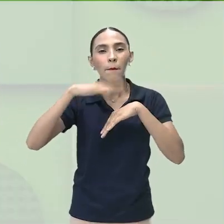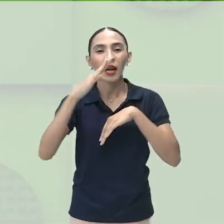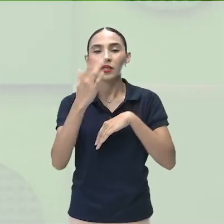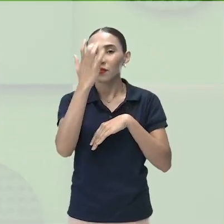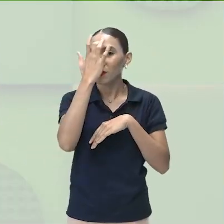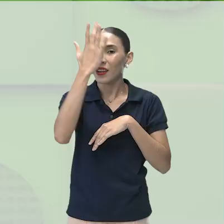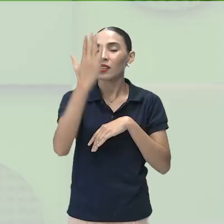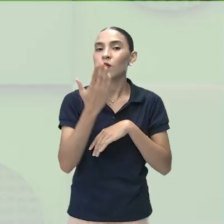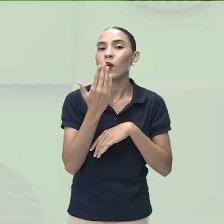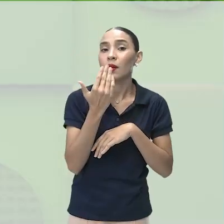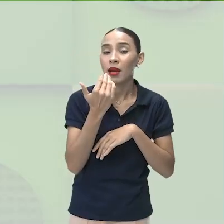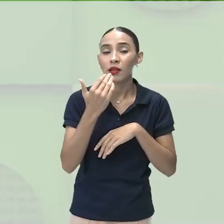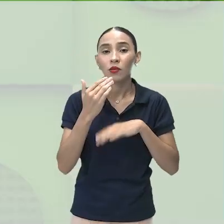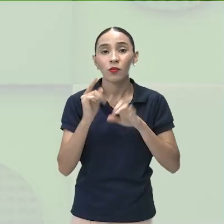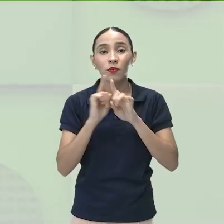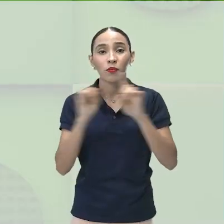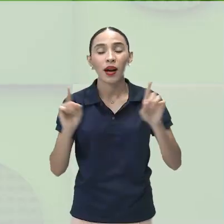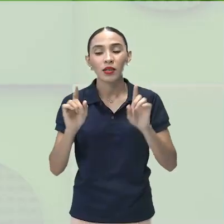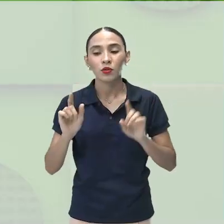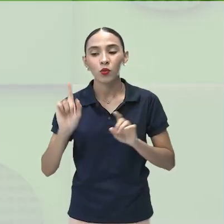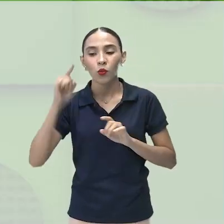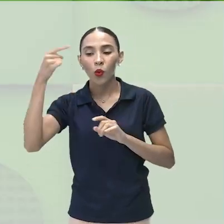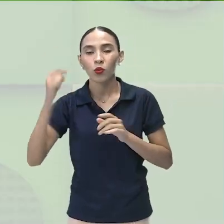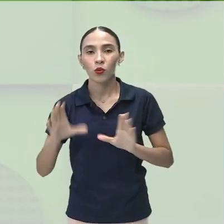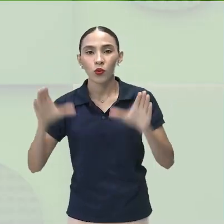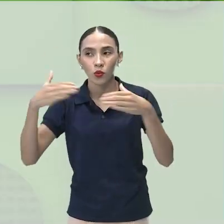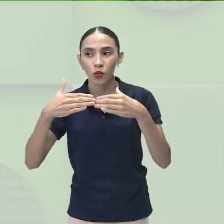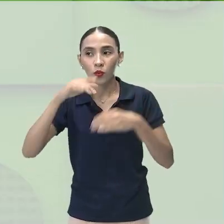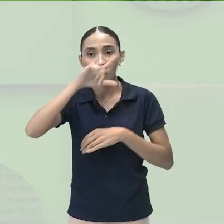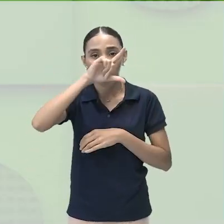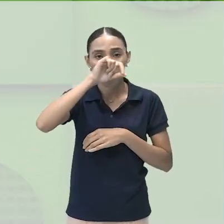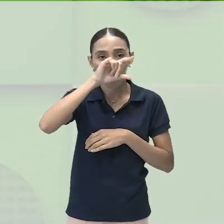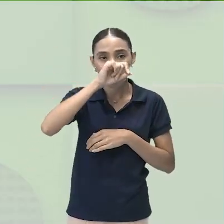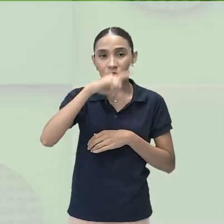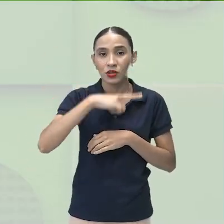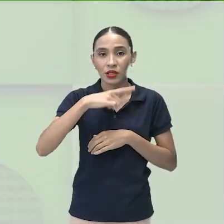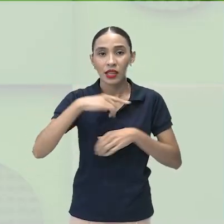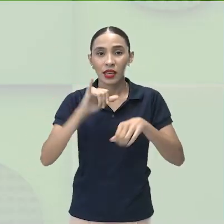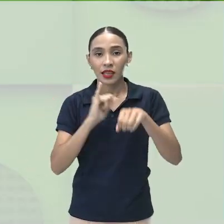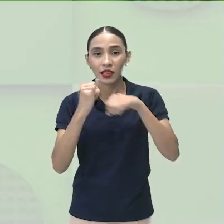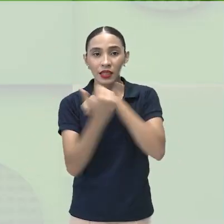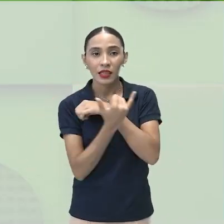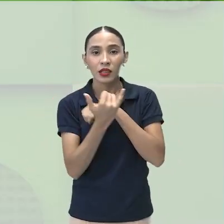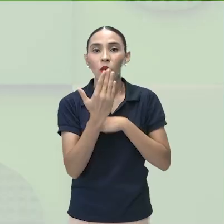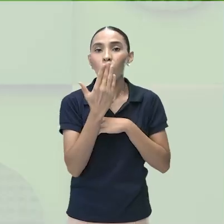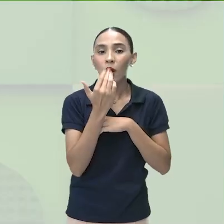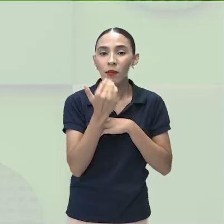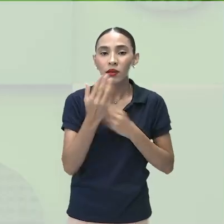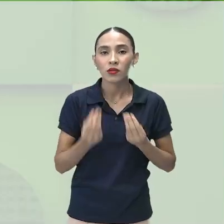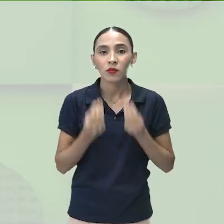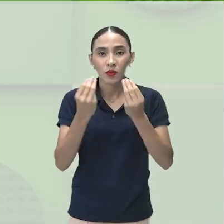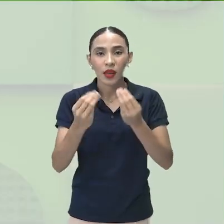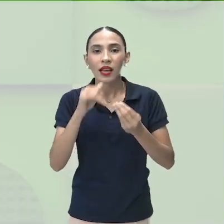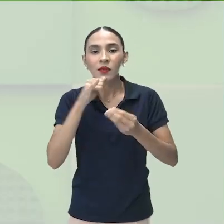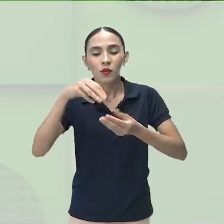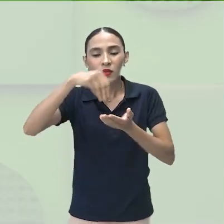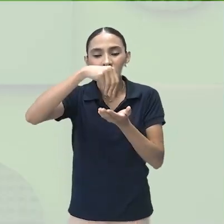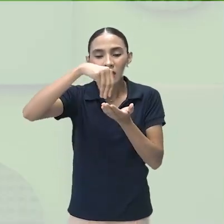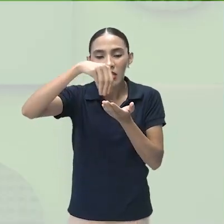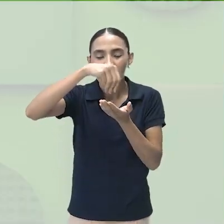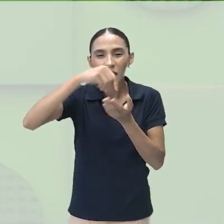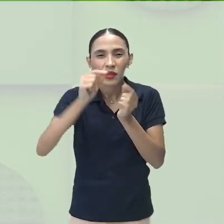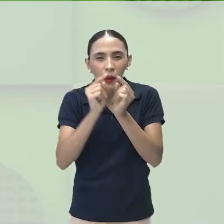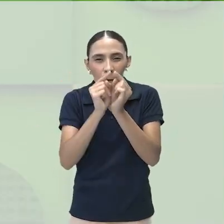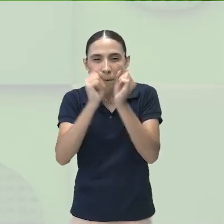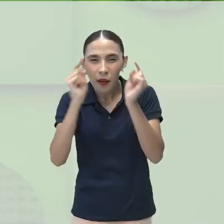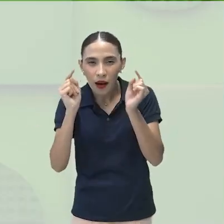esses alimentos. Já os outros grupos de pássaros que estavam em ilhas onde o alimento disponível eram sementes grandes